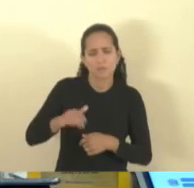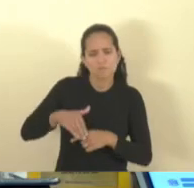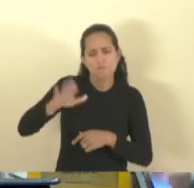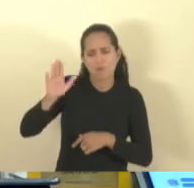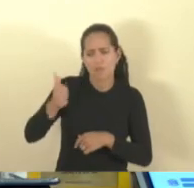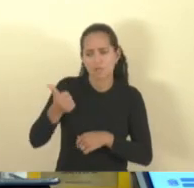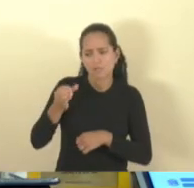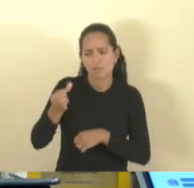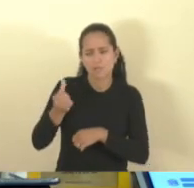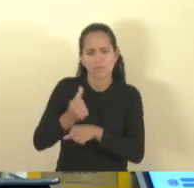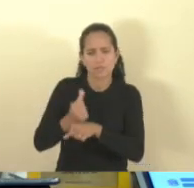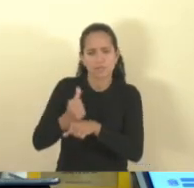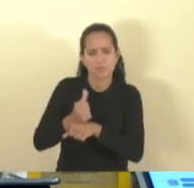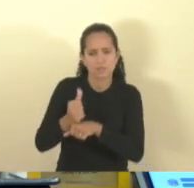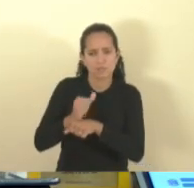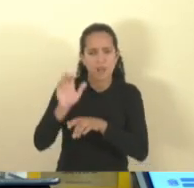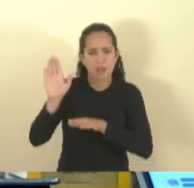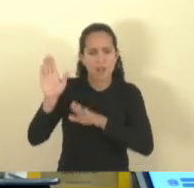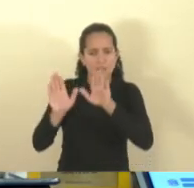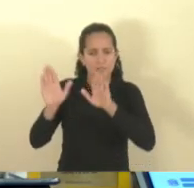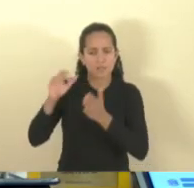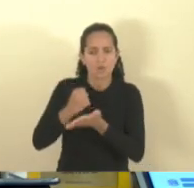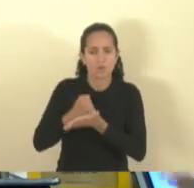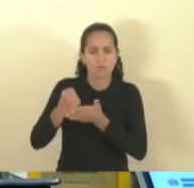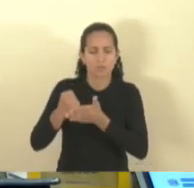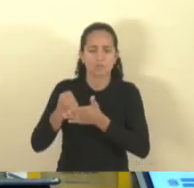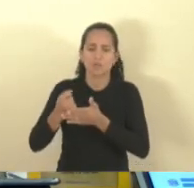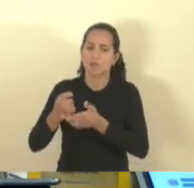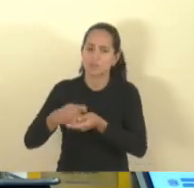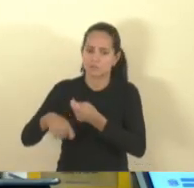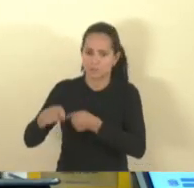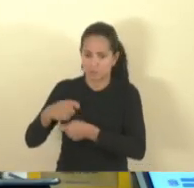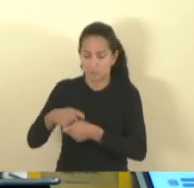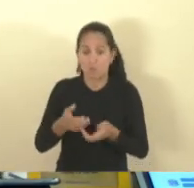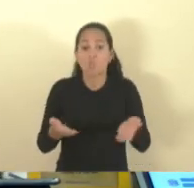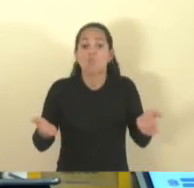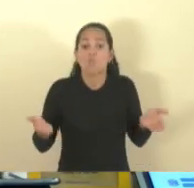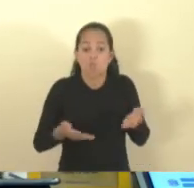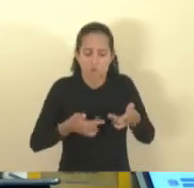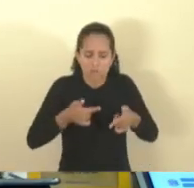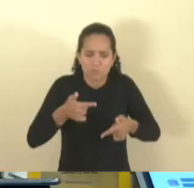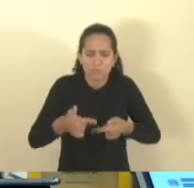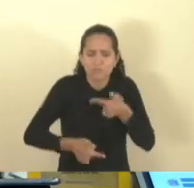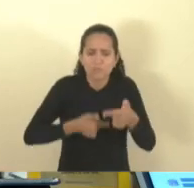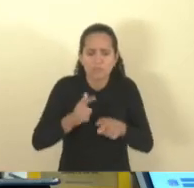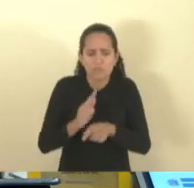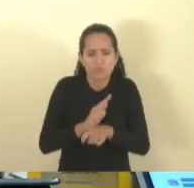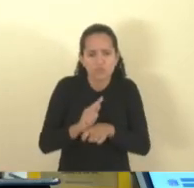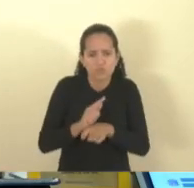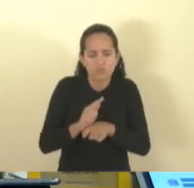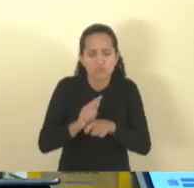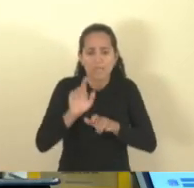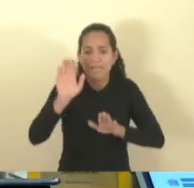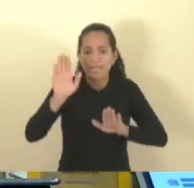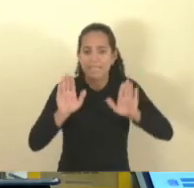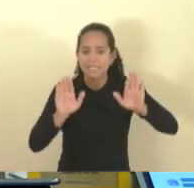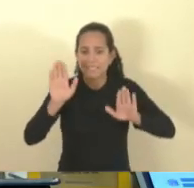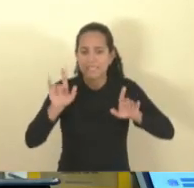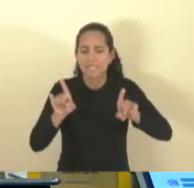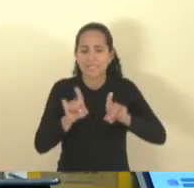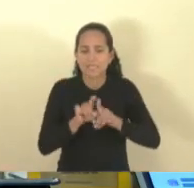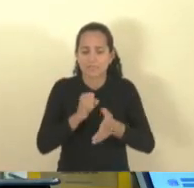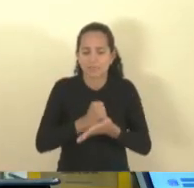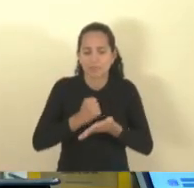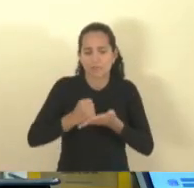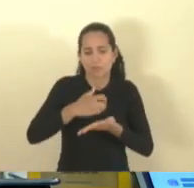16 anos em licitações e contratos administrativos. Atualmente exerce a função de gerente de licitações e